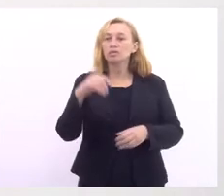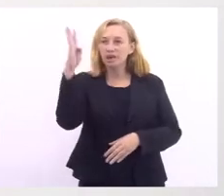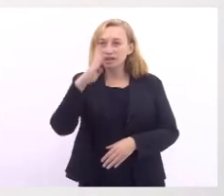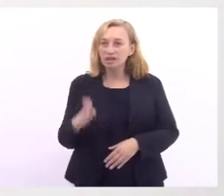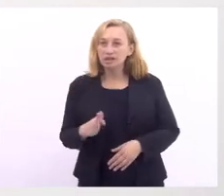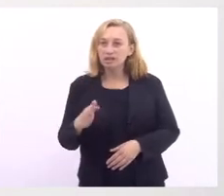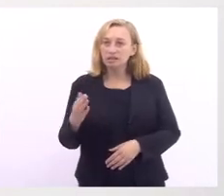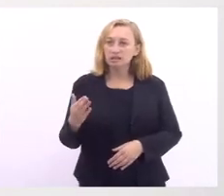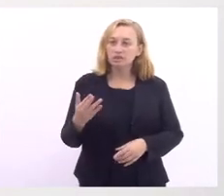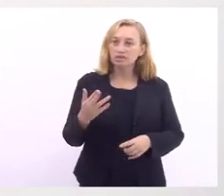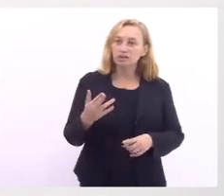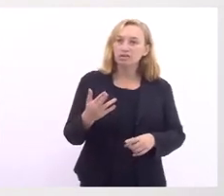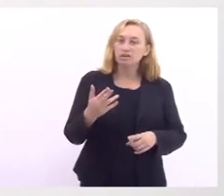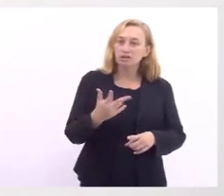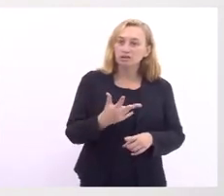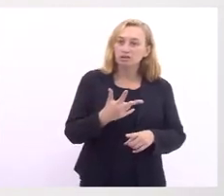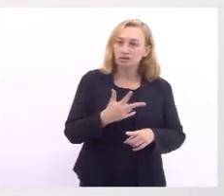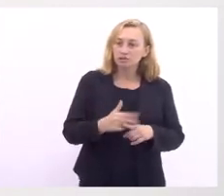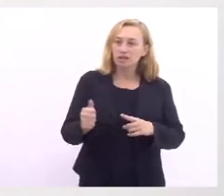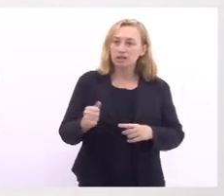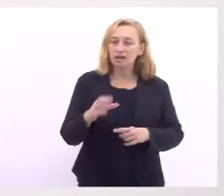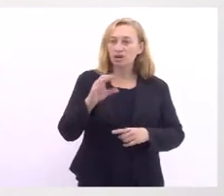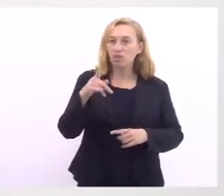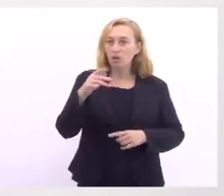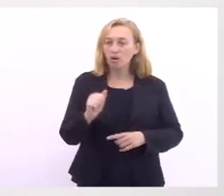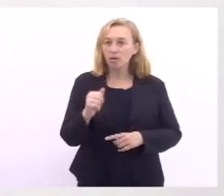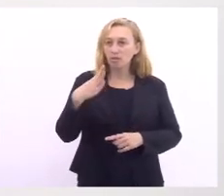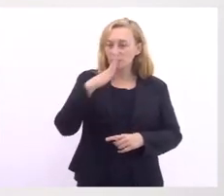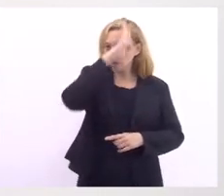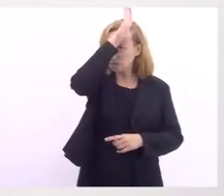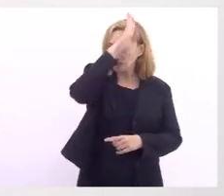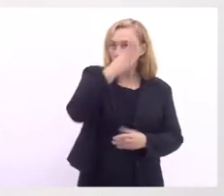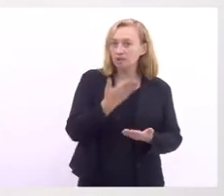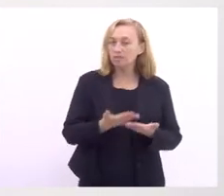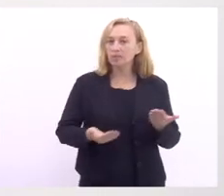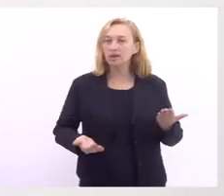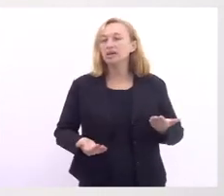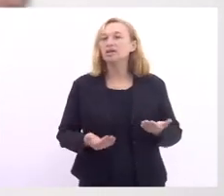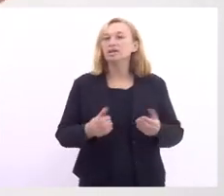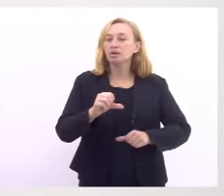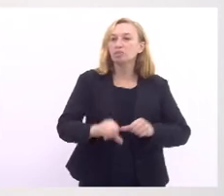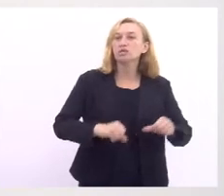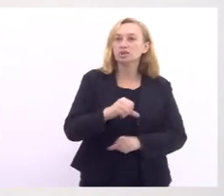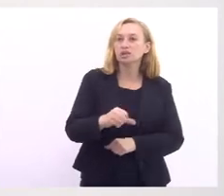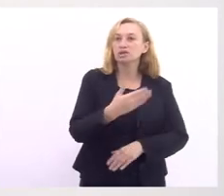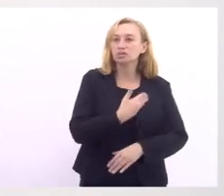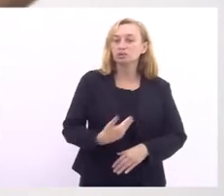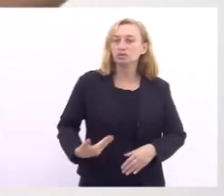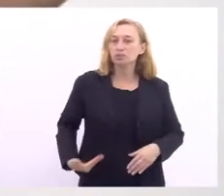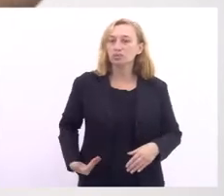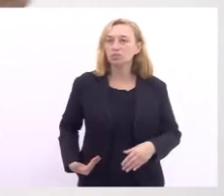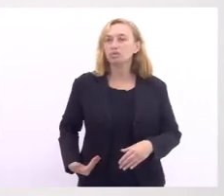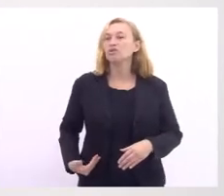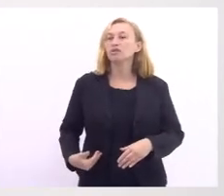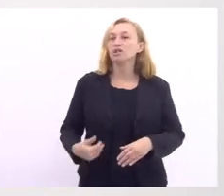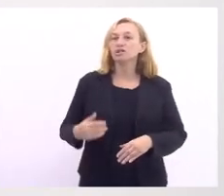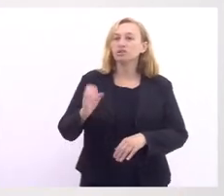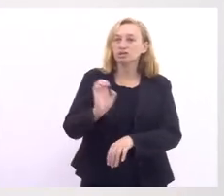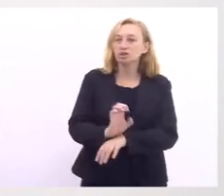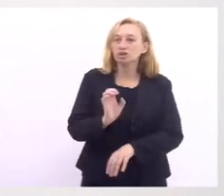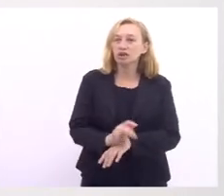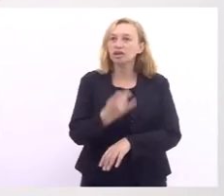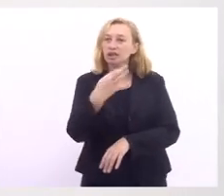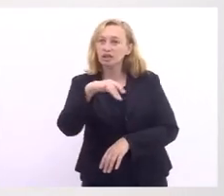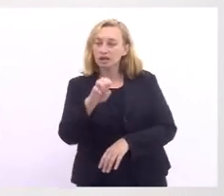bolsonaro caia é a gente tem uma mudança no governo do estado e que Henrique e possa ser um secretário Estadual de